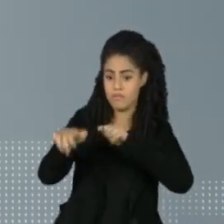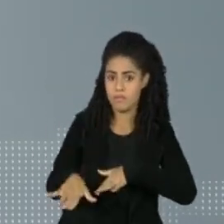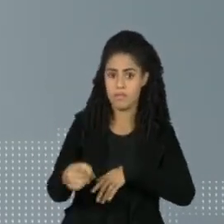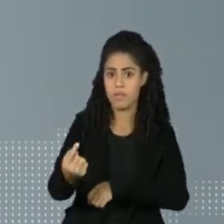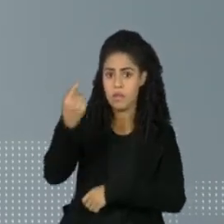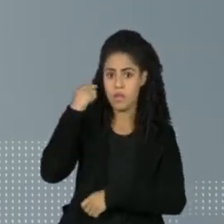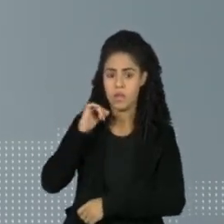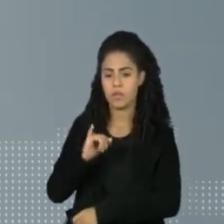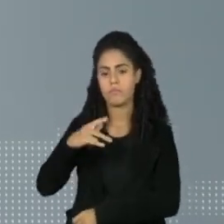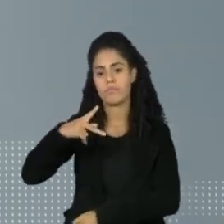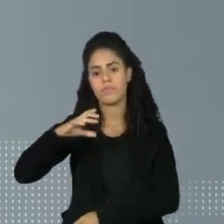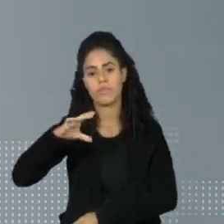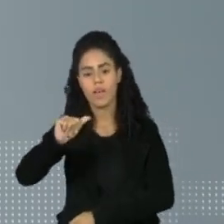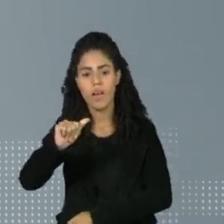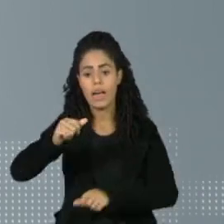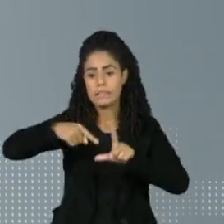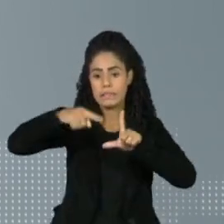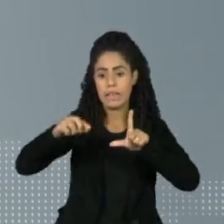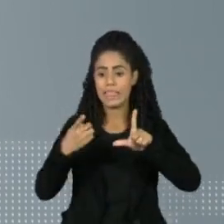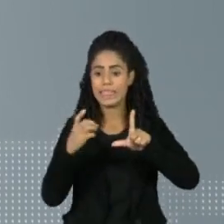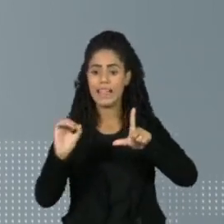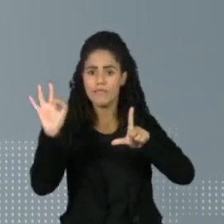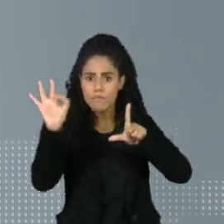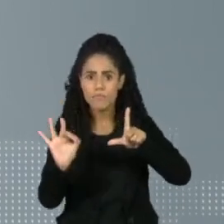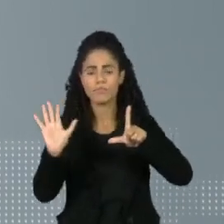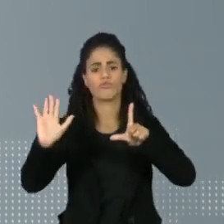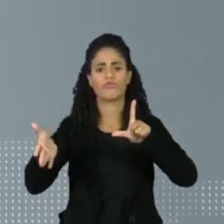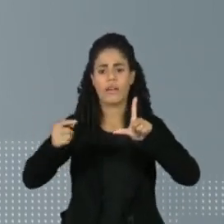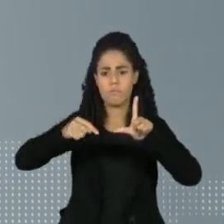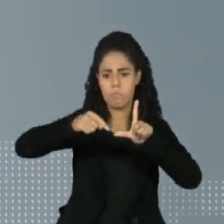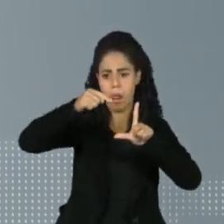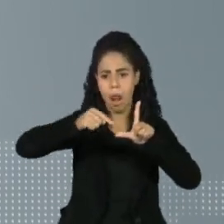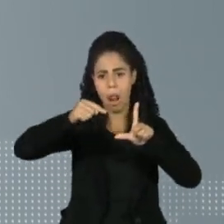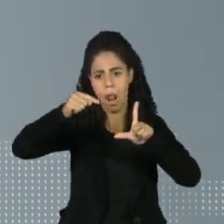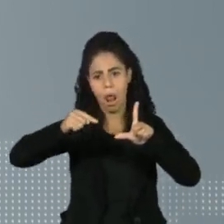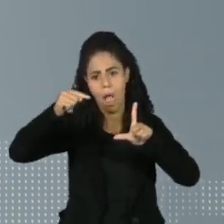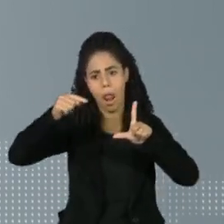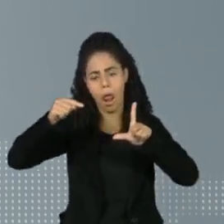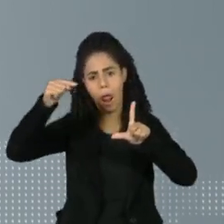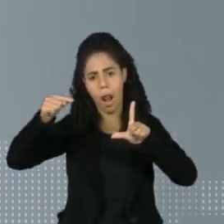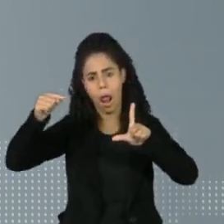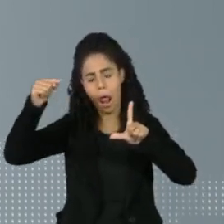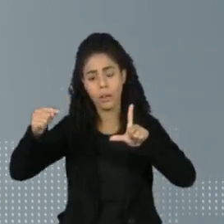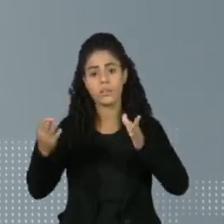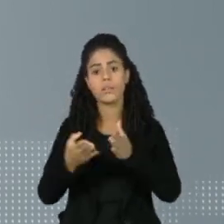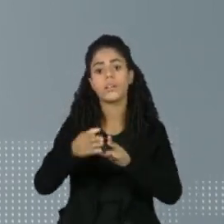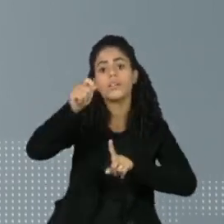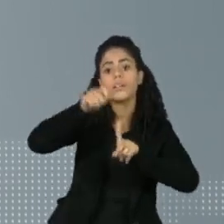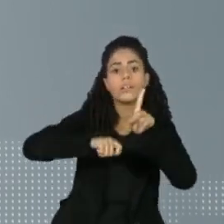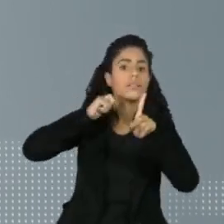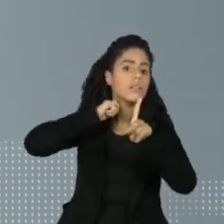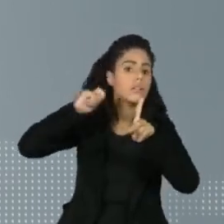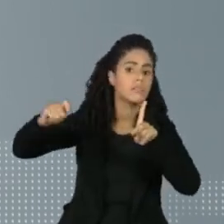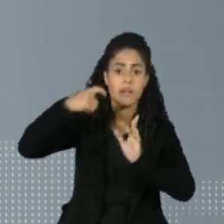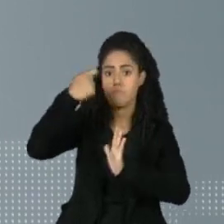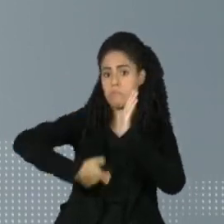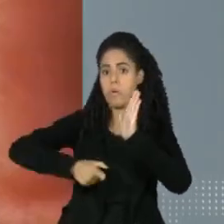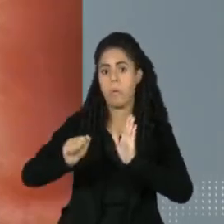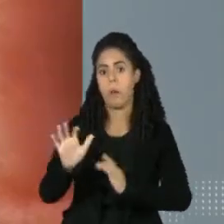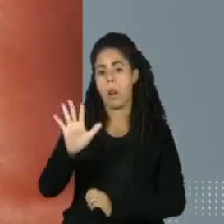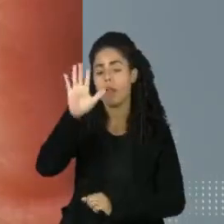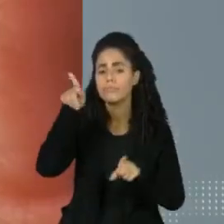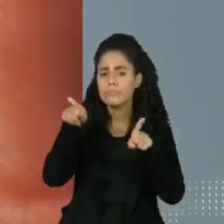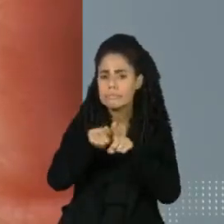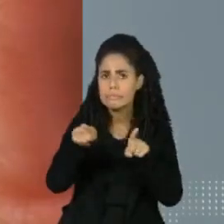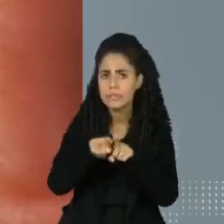IPCA está acima dos 10%. Já são 8 meses nesse patamar. Em abril, foi a taxa mais alta desde 2003.